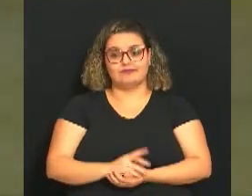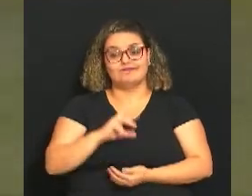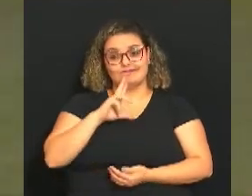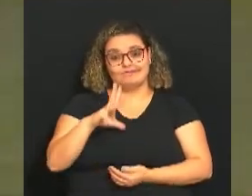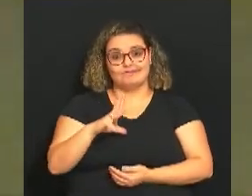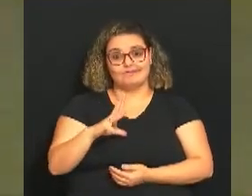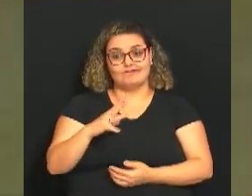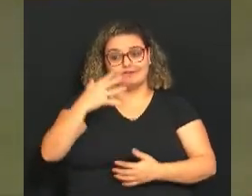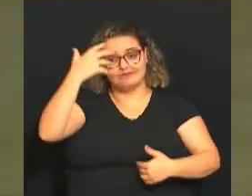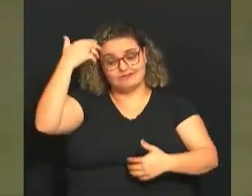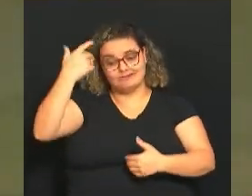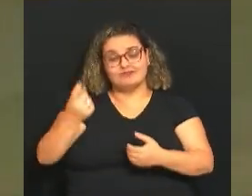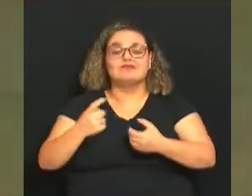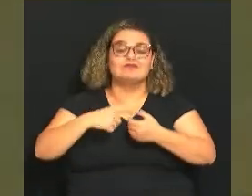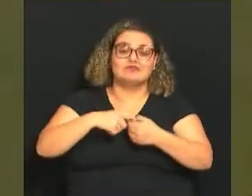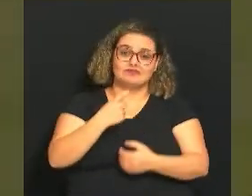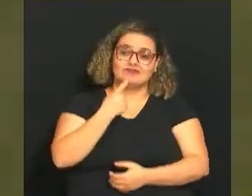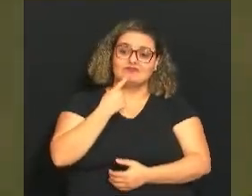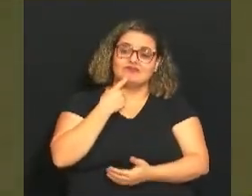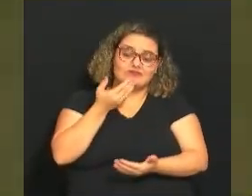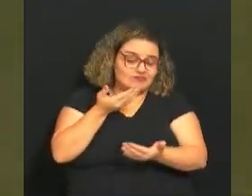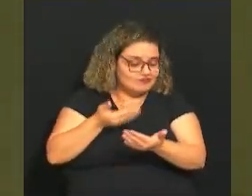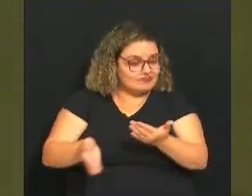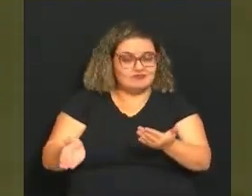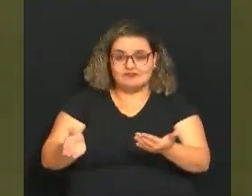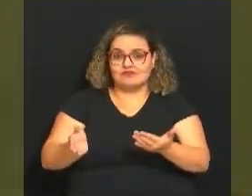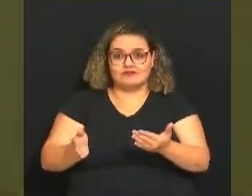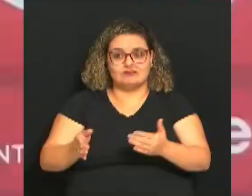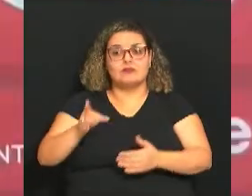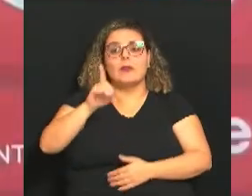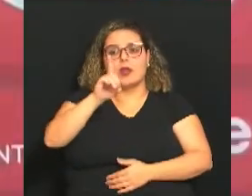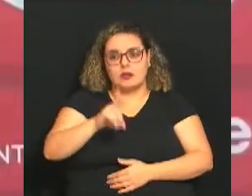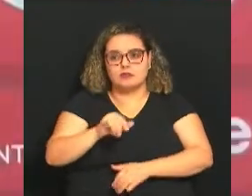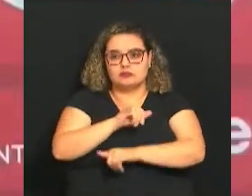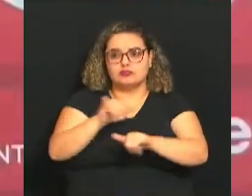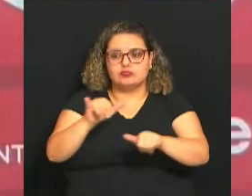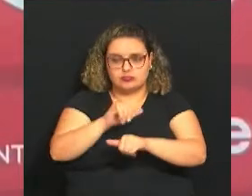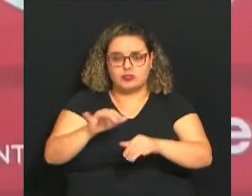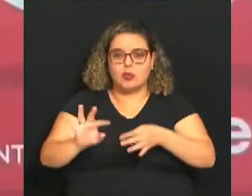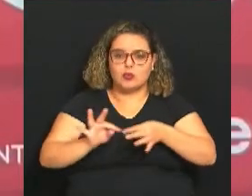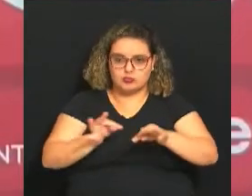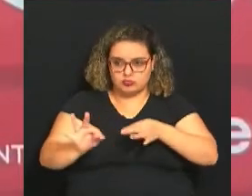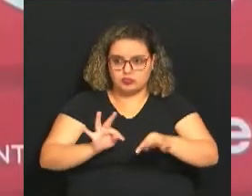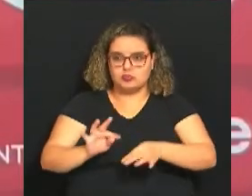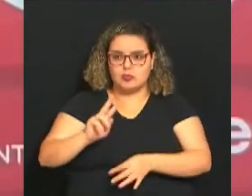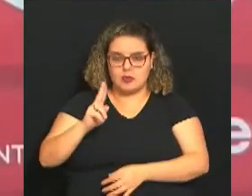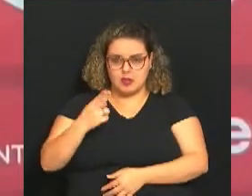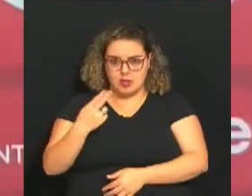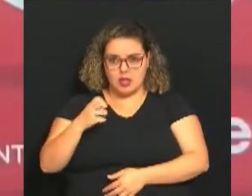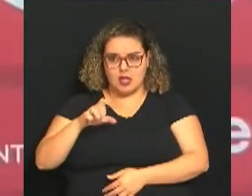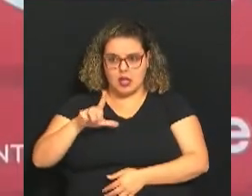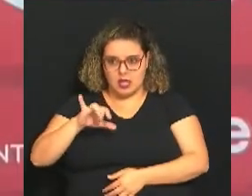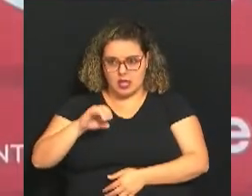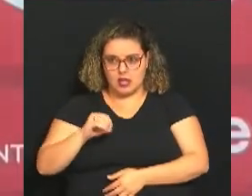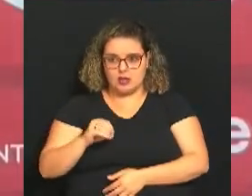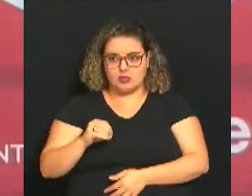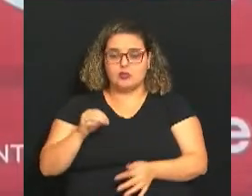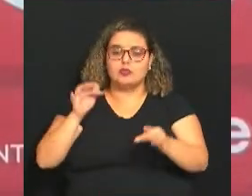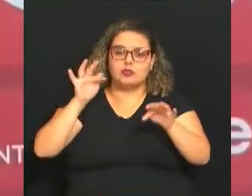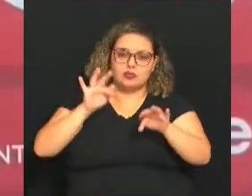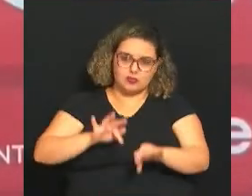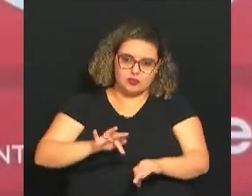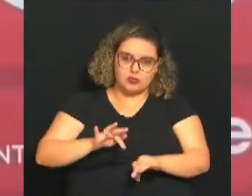Preta volta para Campinas eliminada. A diretoria anunciou o técnico Hélio dos Anjos até o final da Série B